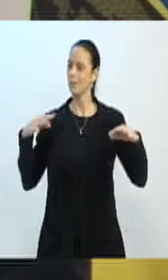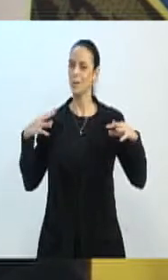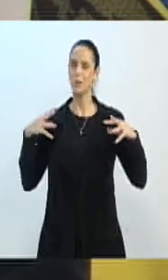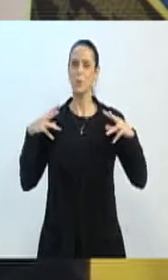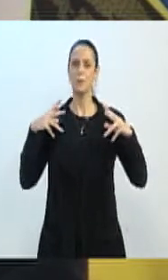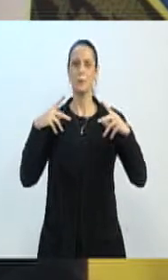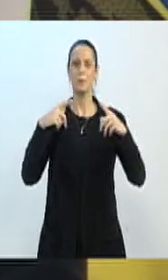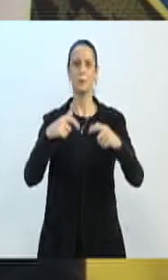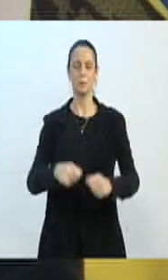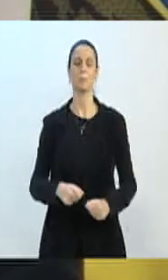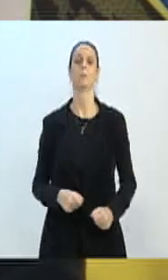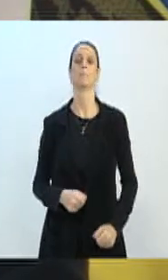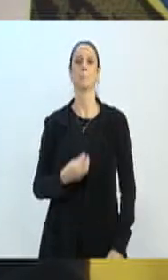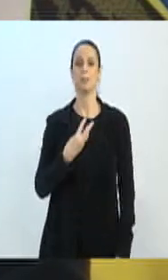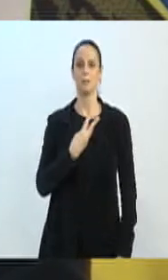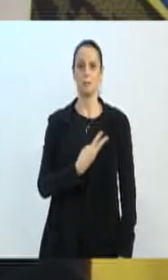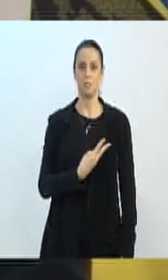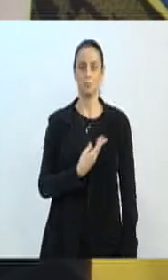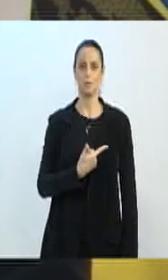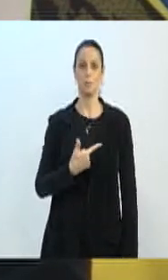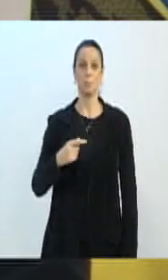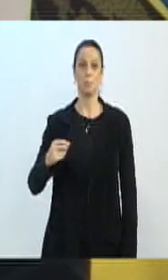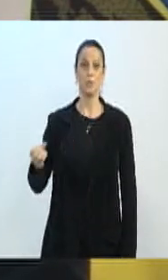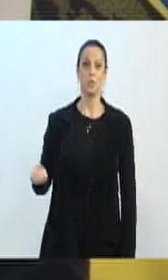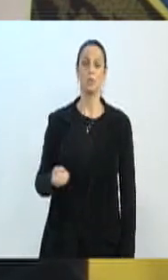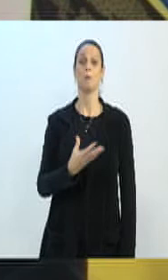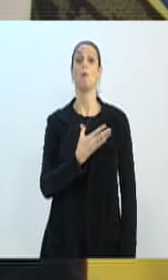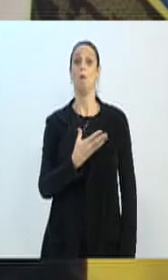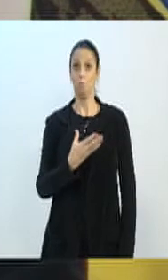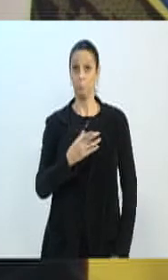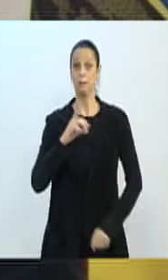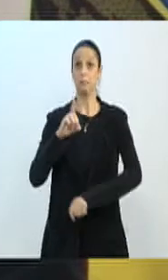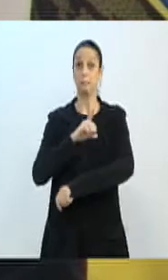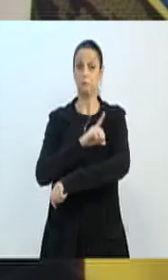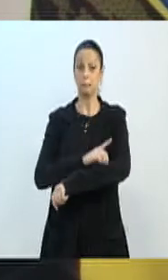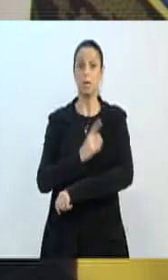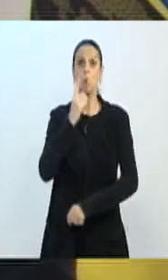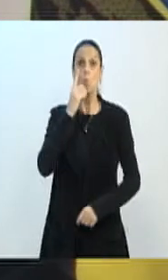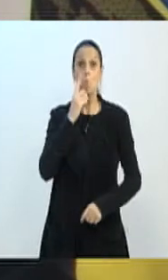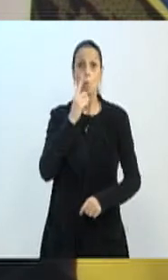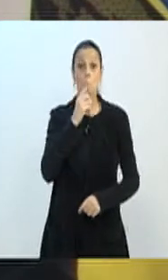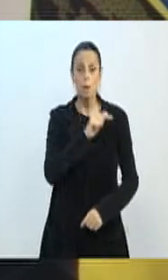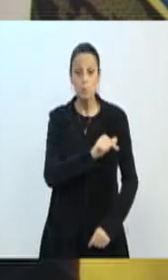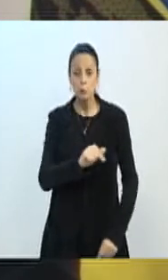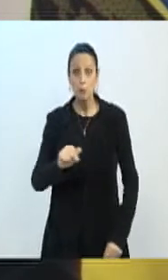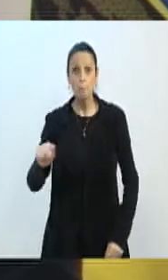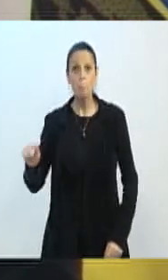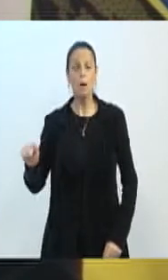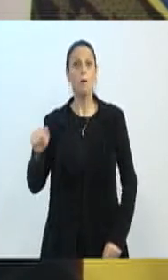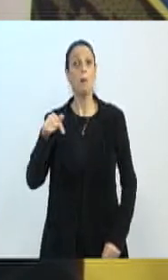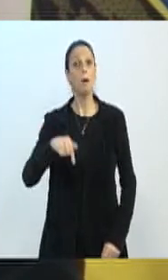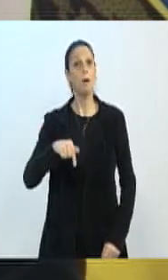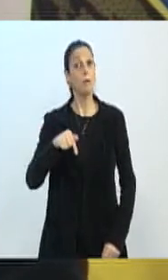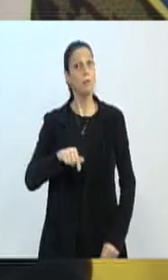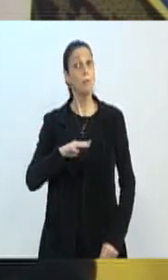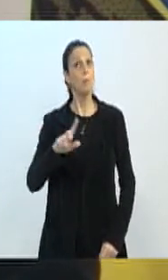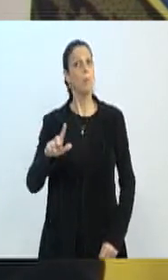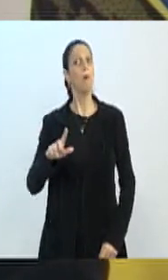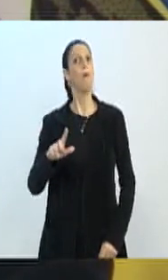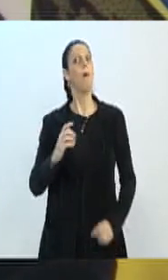é 320 novos casos em uma semana de dengue na cidade de Blumenau cresceu